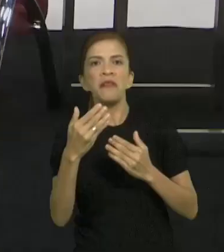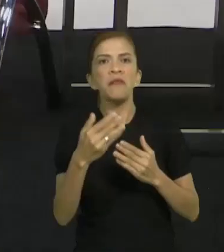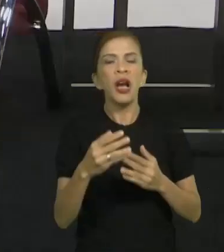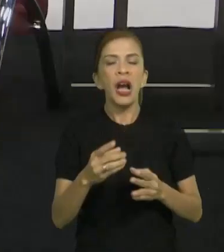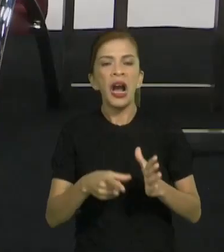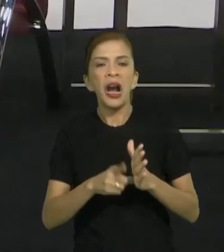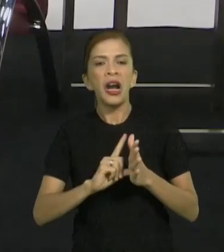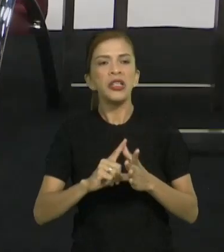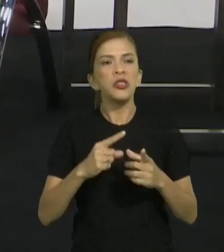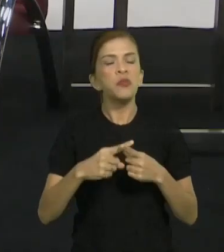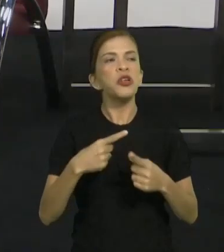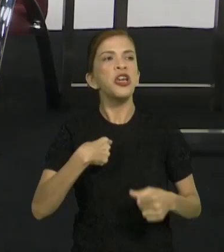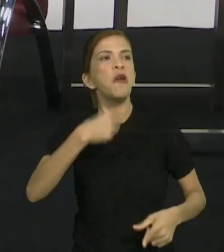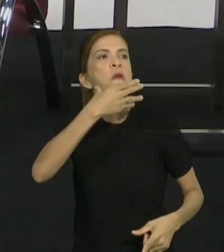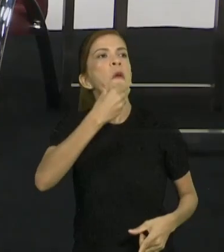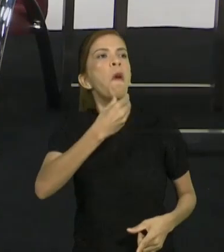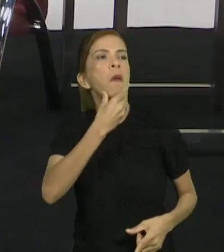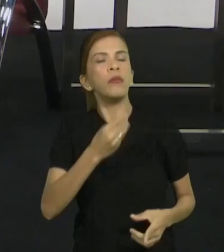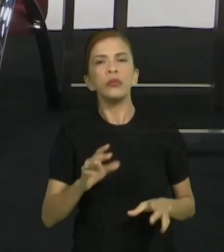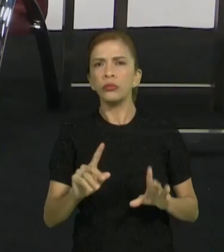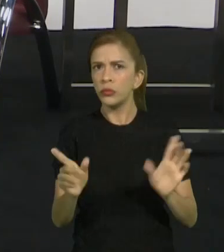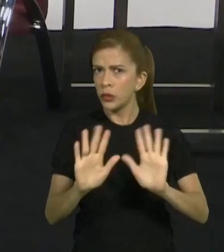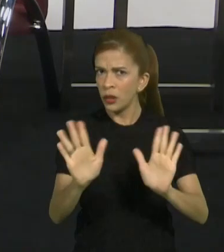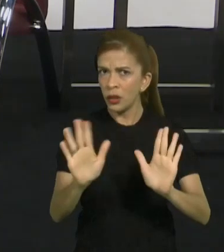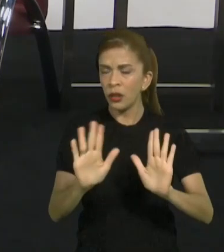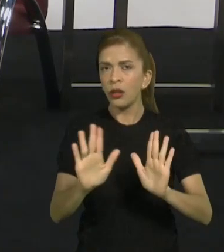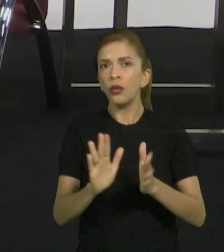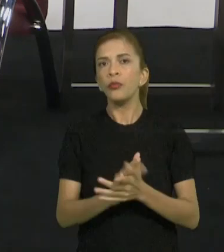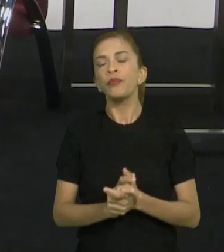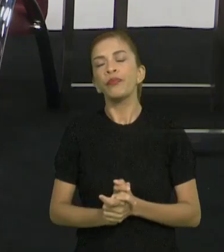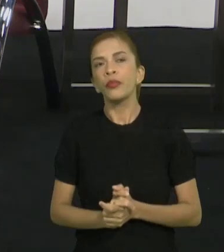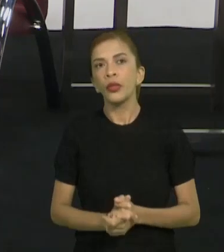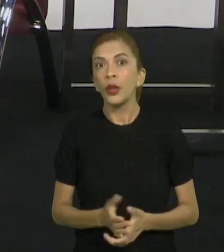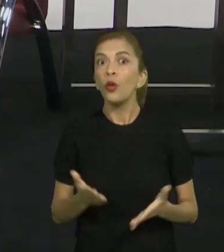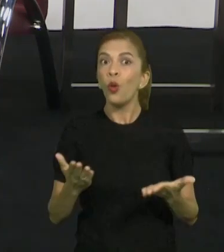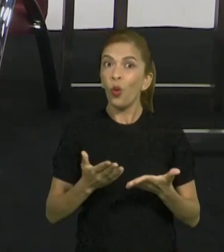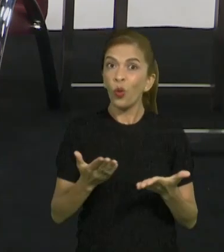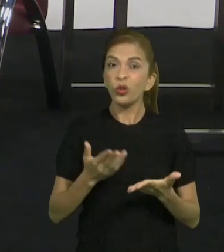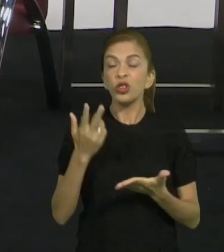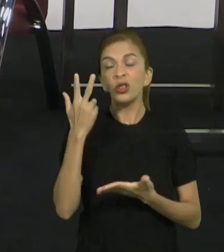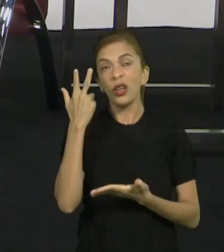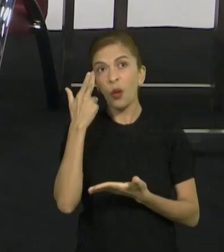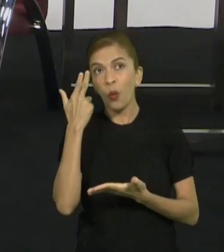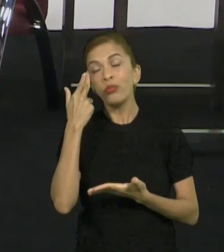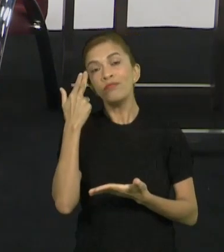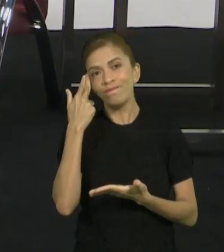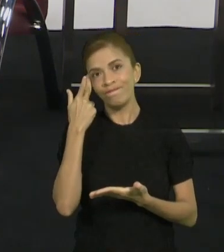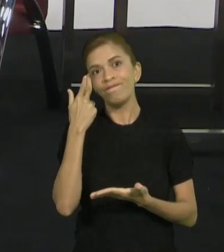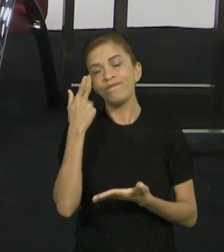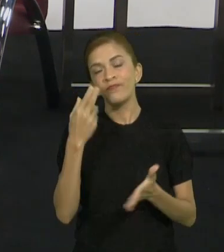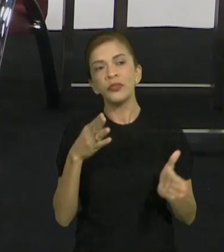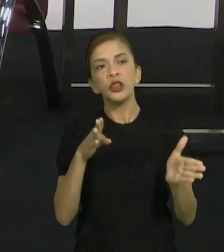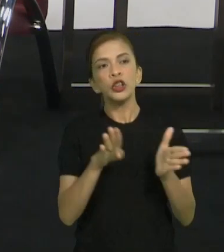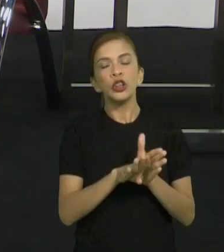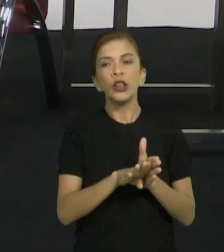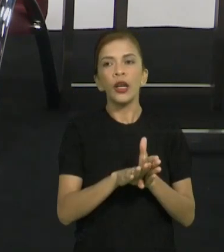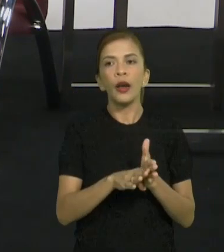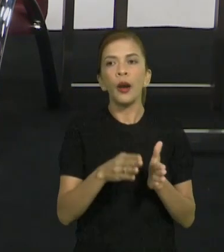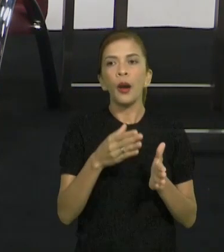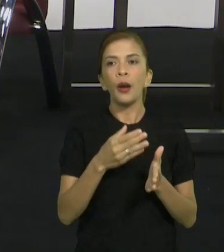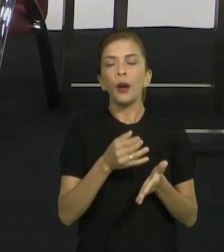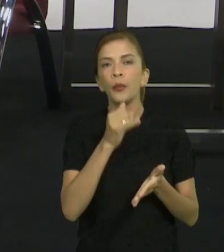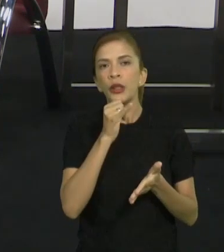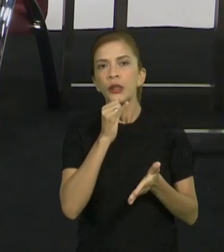admitia isso. Isso ela é muito brigava. Comum na cultura, do... É comum. Ainda hoje é comum a gente chegar no lugar e por exemplo, estou aqui